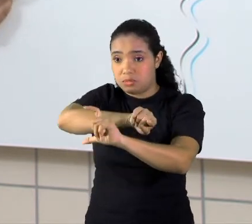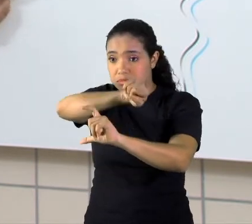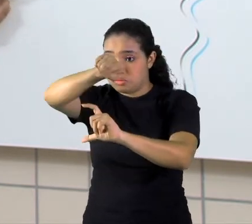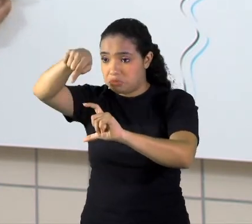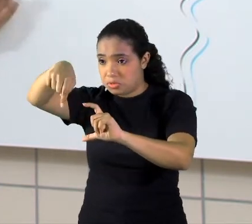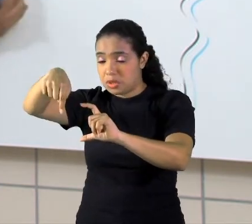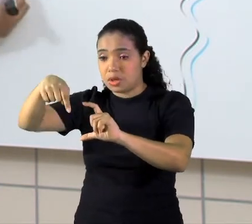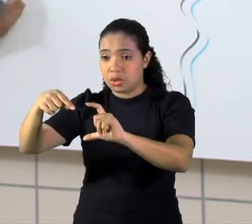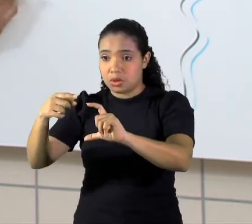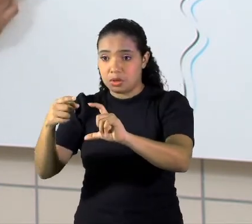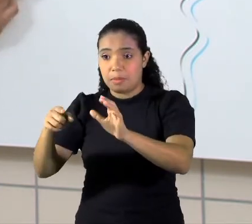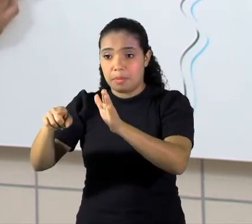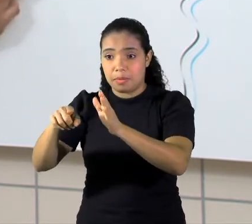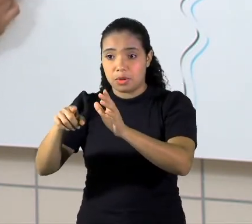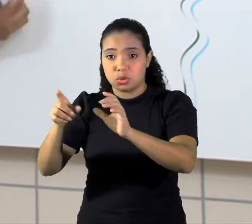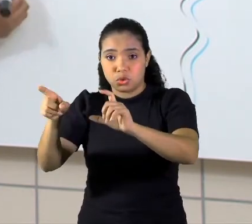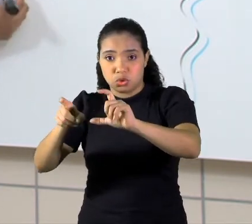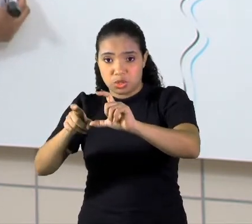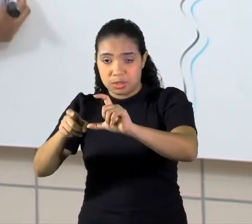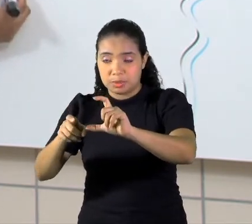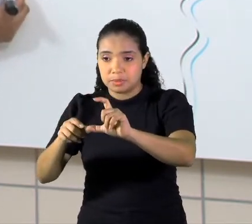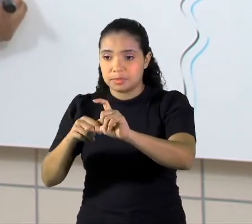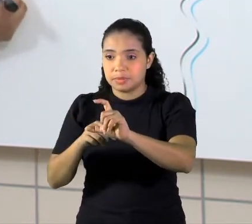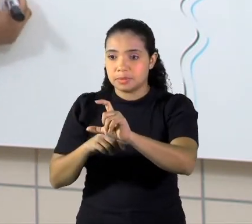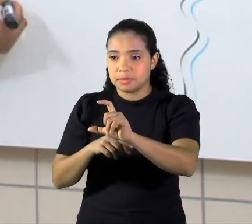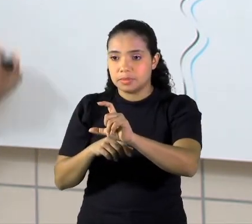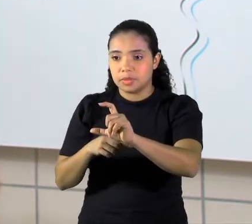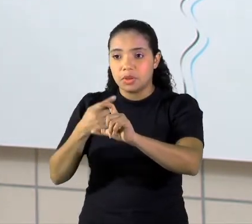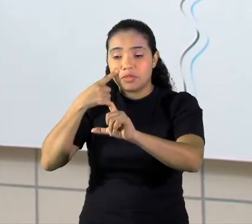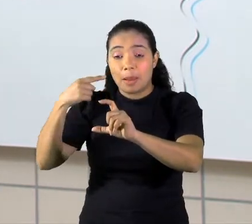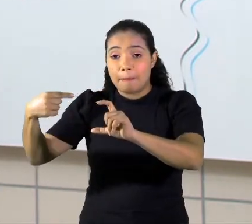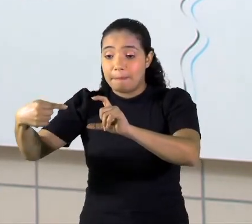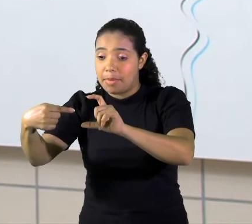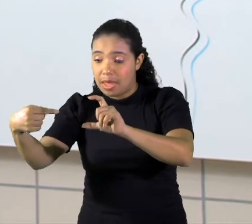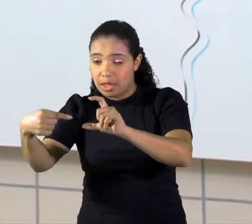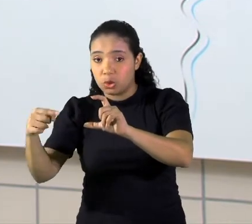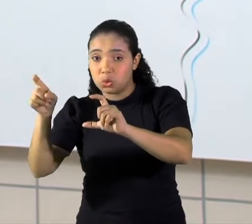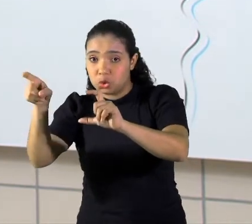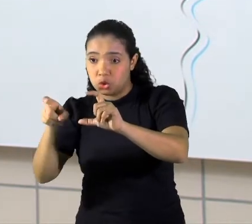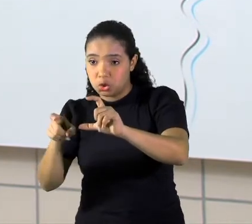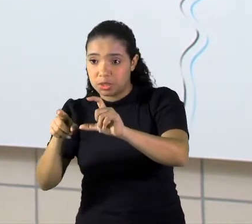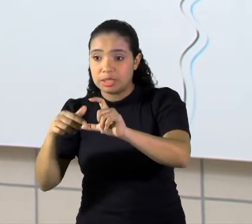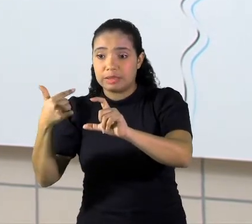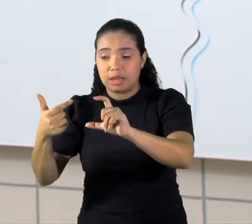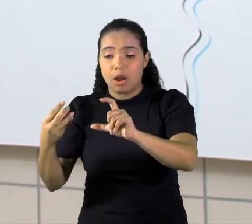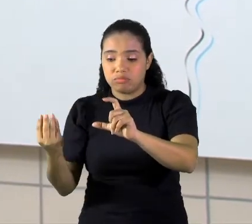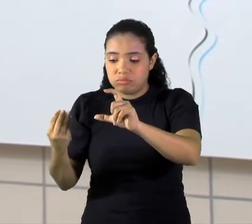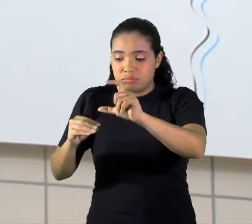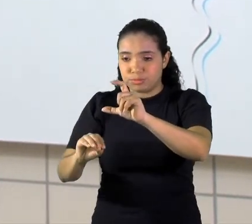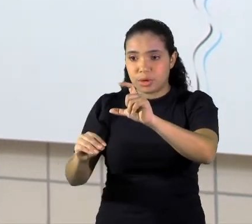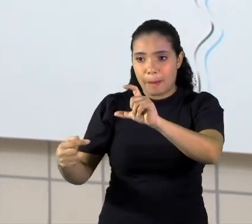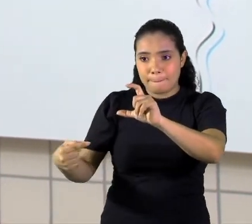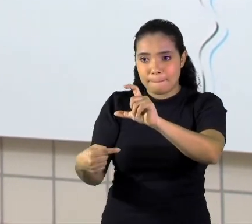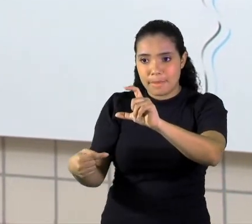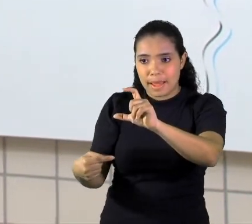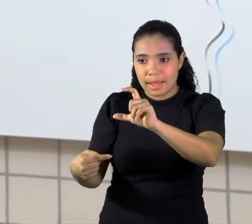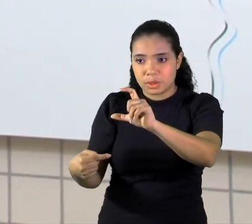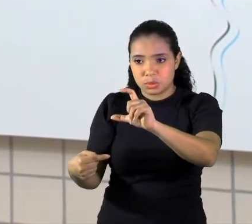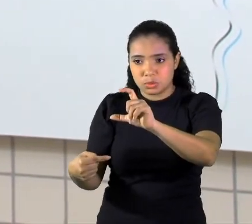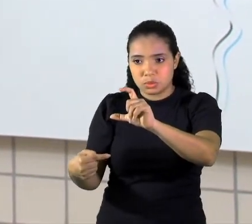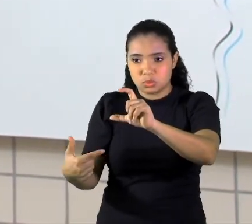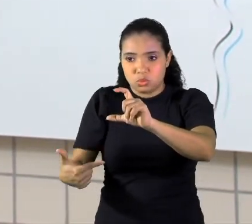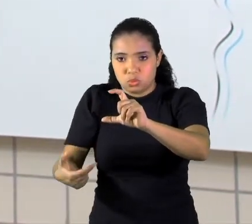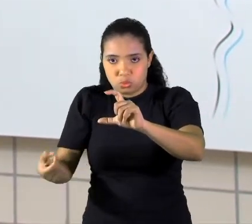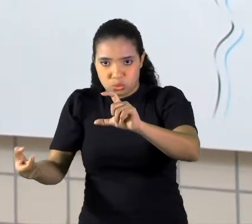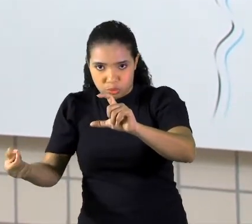Se eu deixar menos feio o meu número aqui. Pronto. Então observa, aqui eu tinha uma